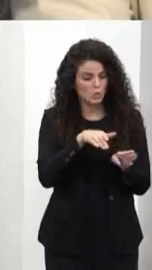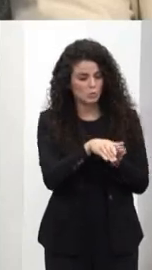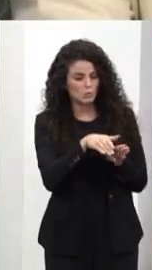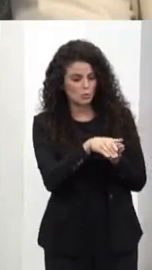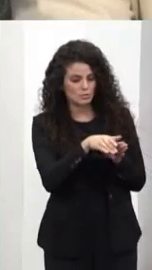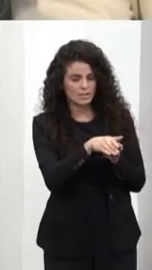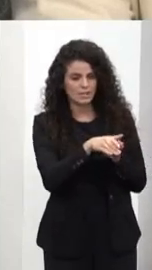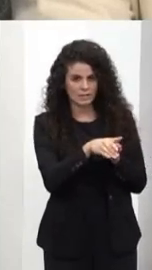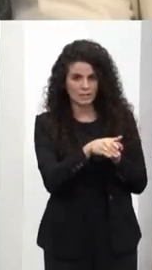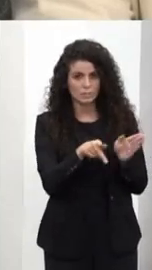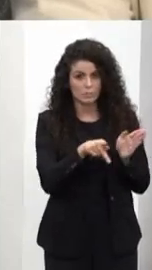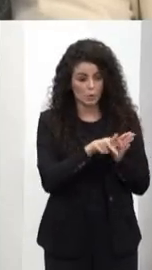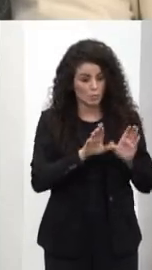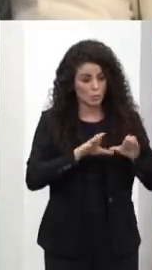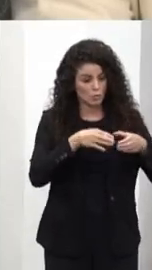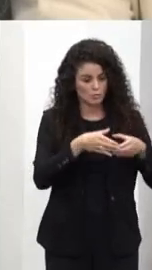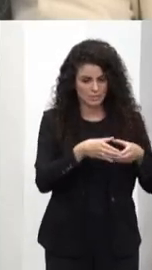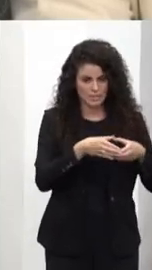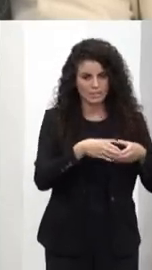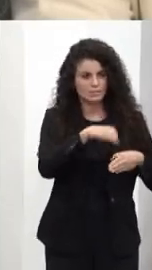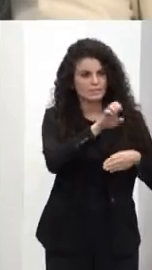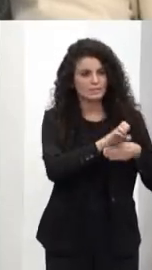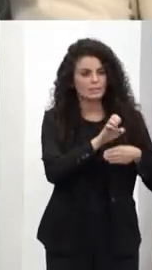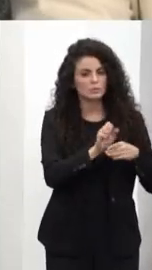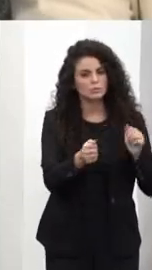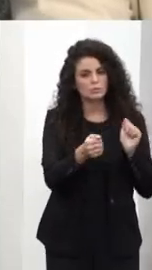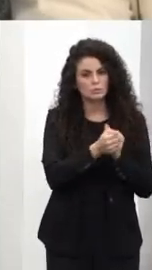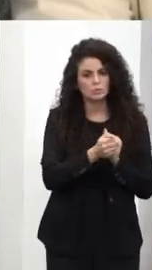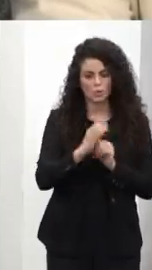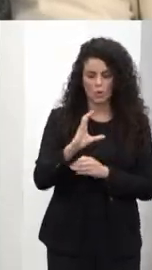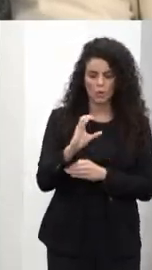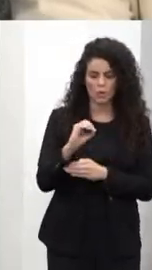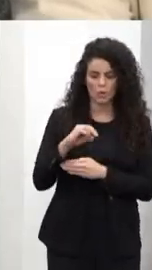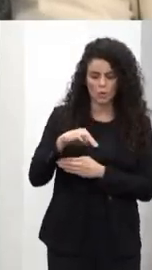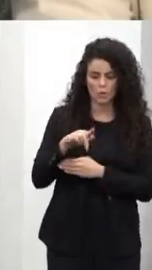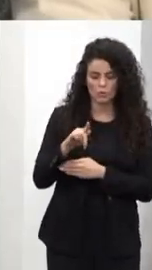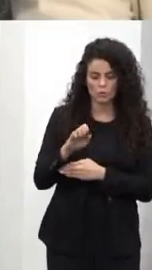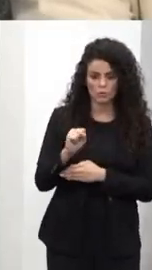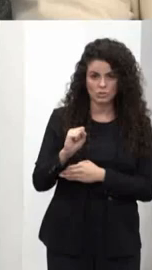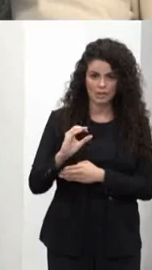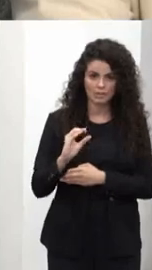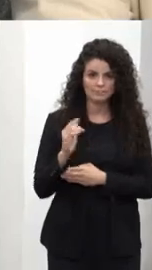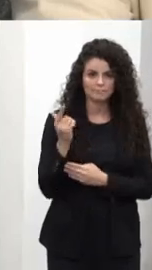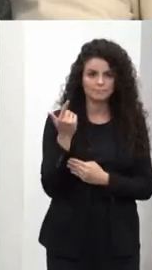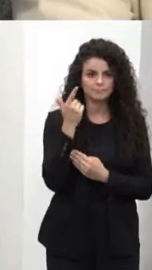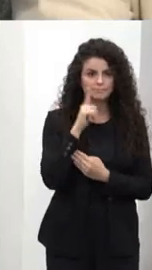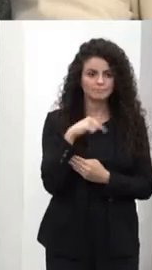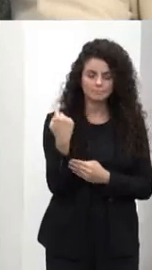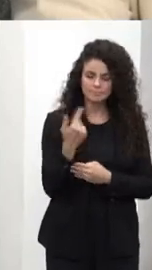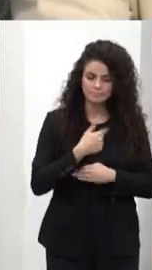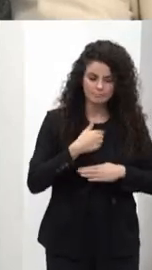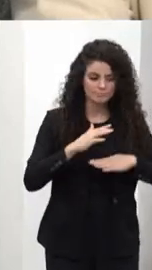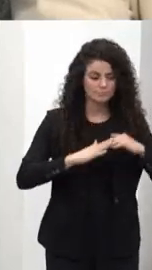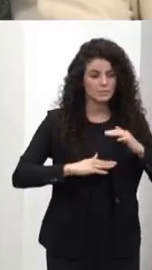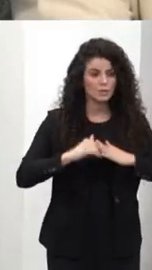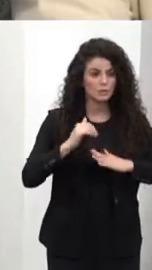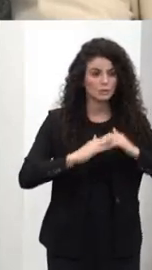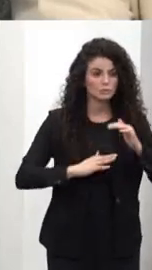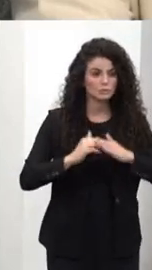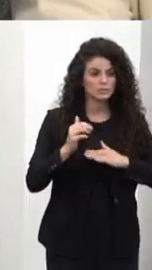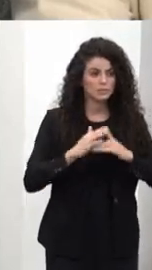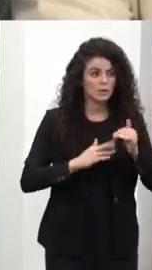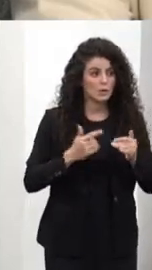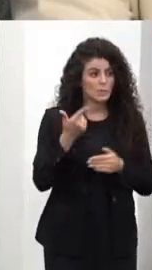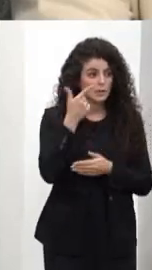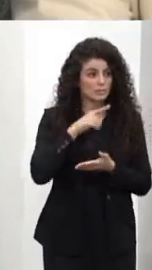Estadual junto com Jéssica batalharam muito para a gente chegar numa construção que tivesse um